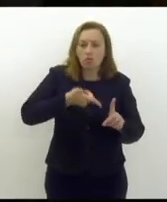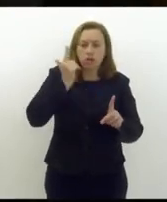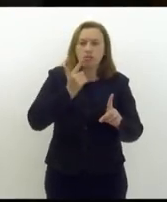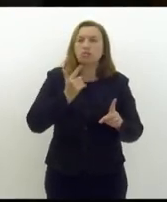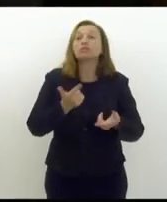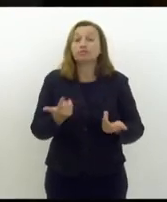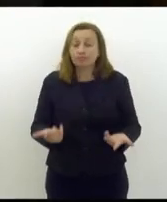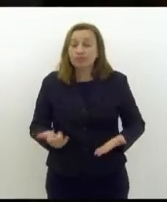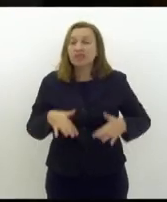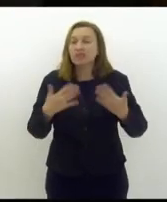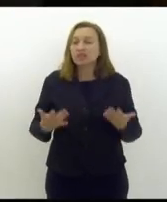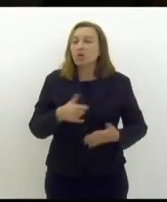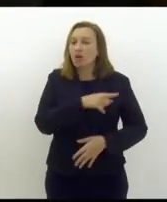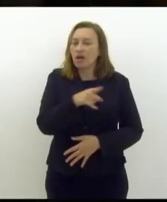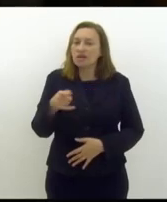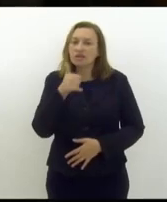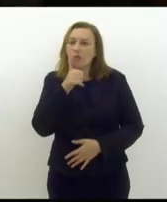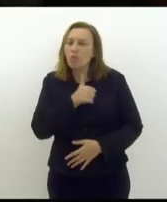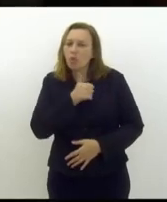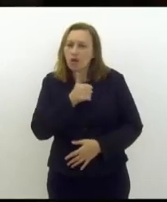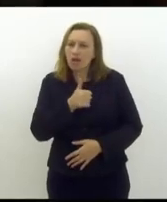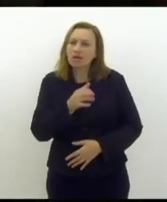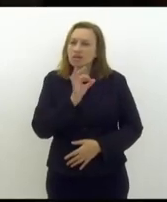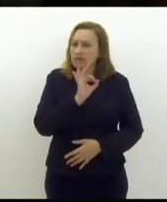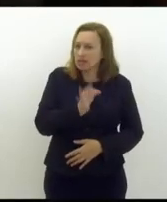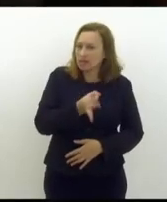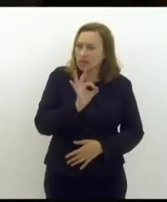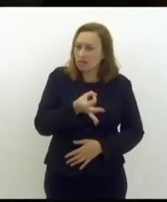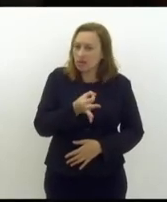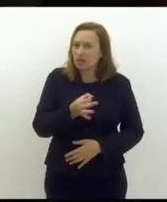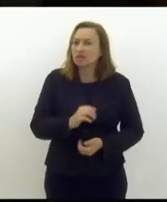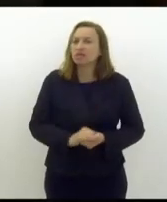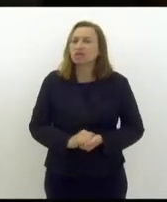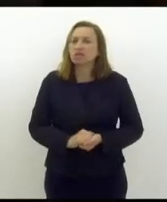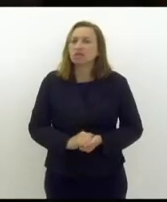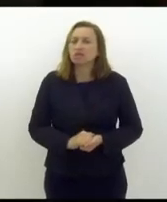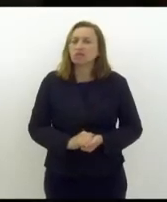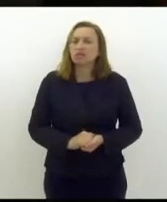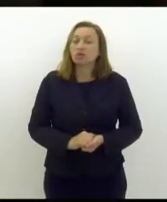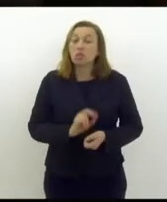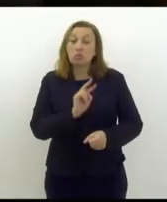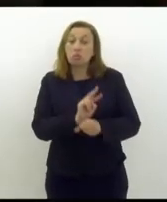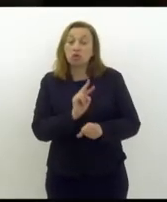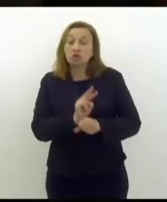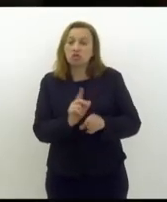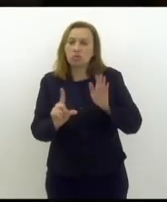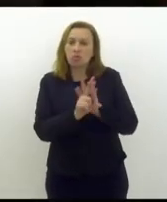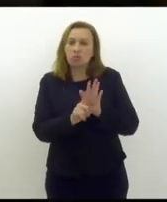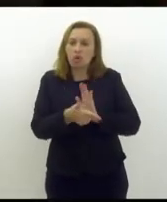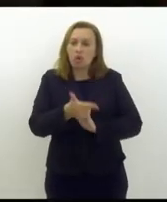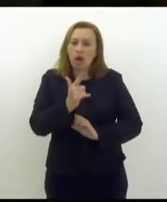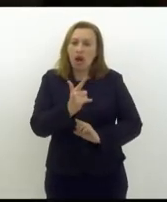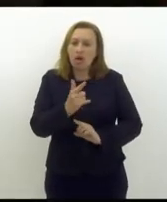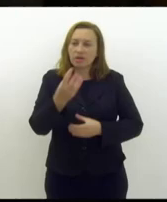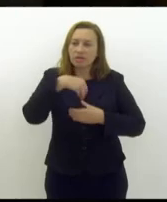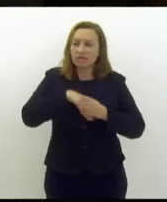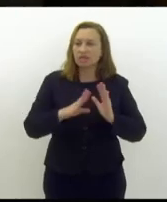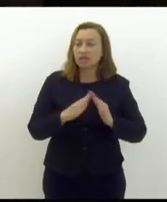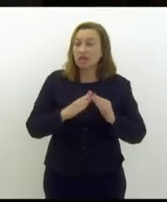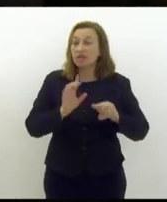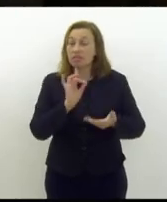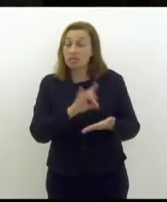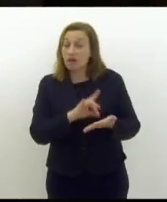Então essas mulheres que supostamente estão ali respaldadas por uma arma de fogo dentro de casa na verdade